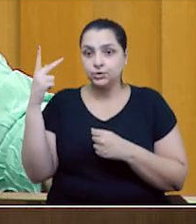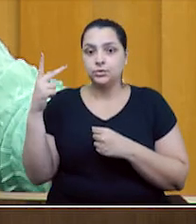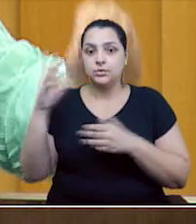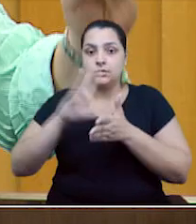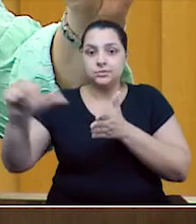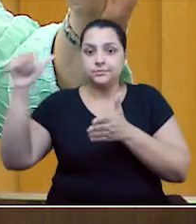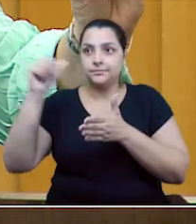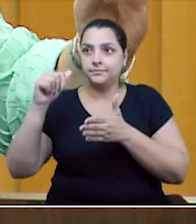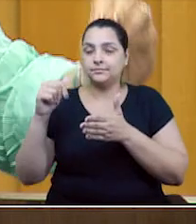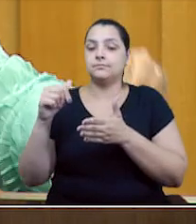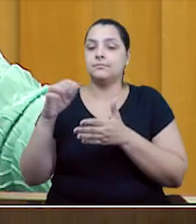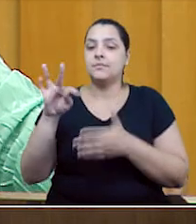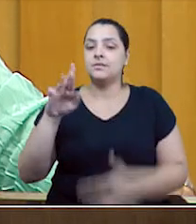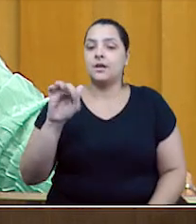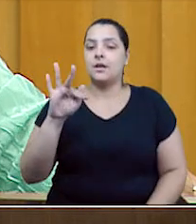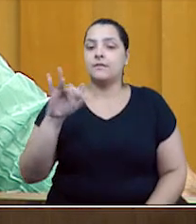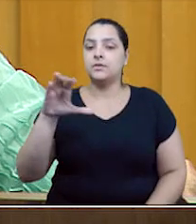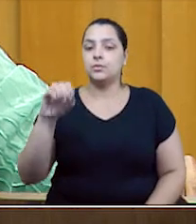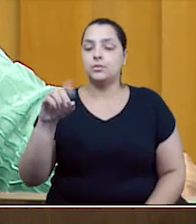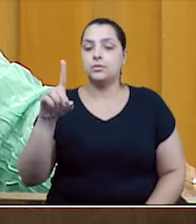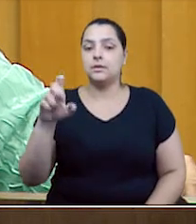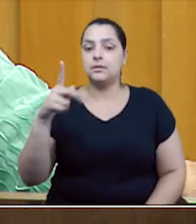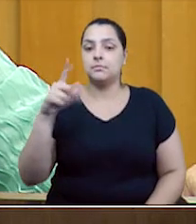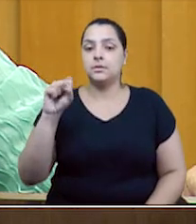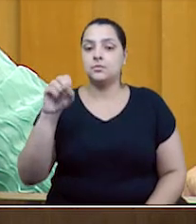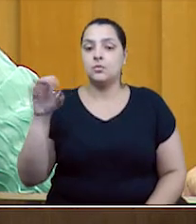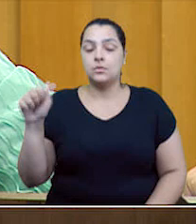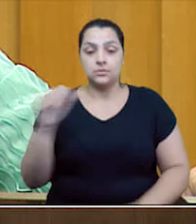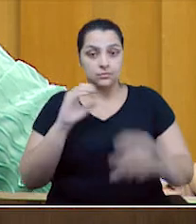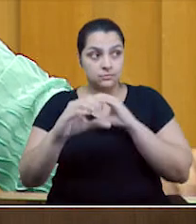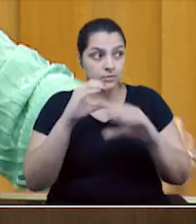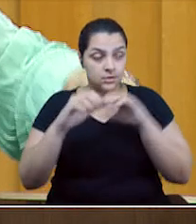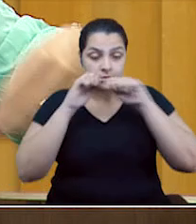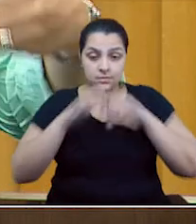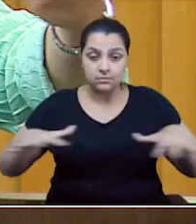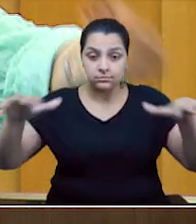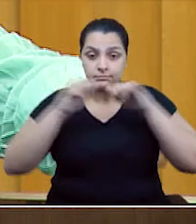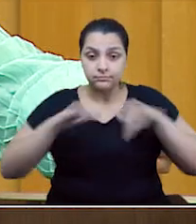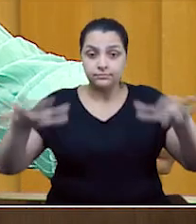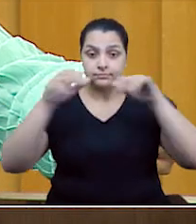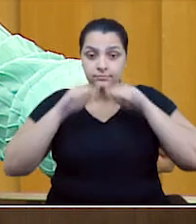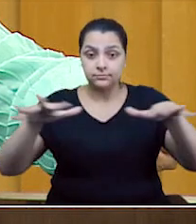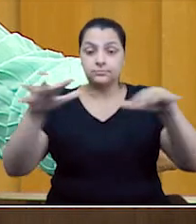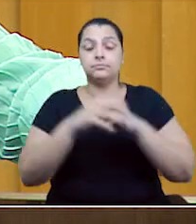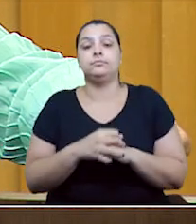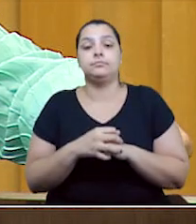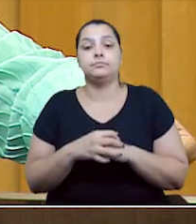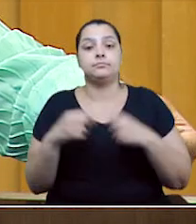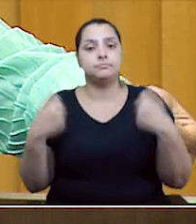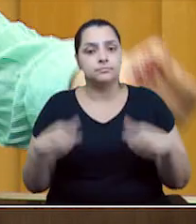que os meios de comunicação, os veículos de comunicação, coloquem à